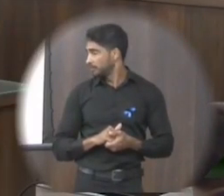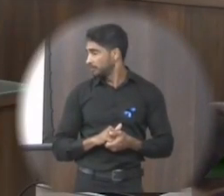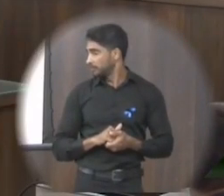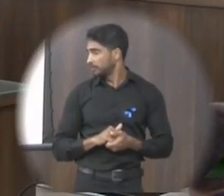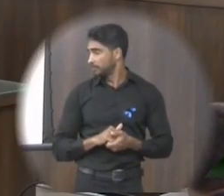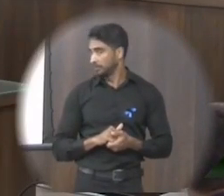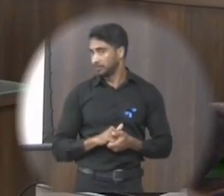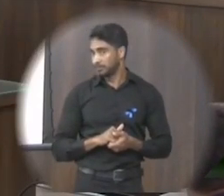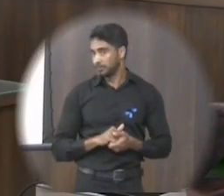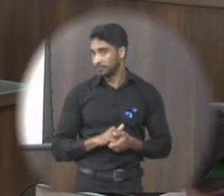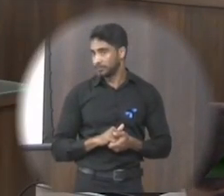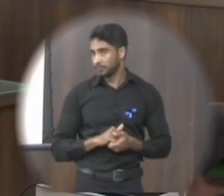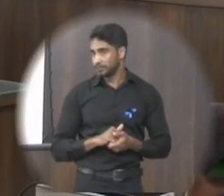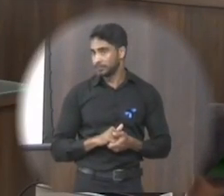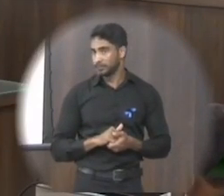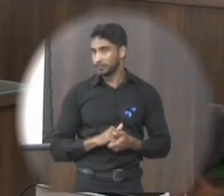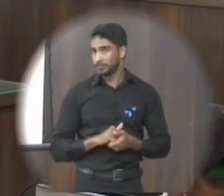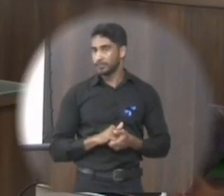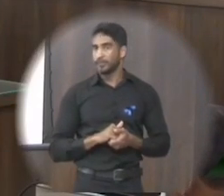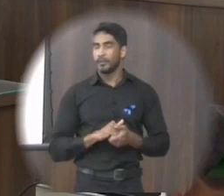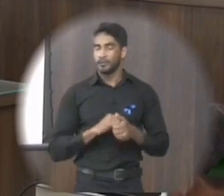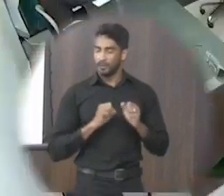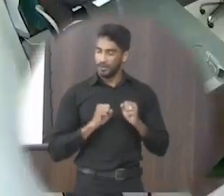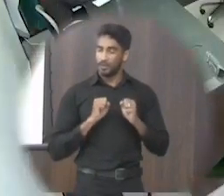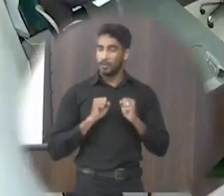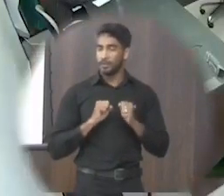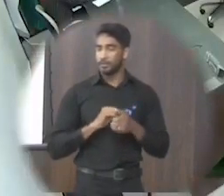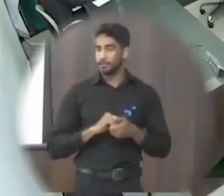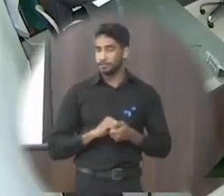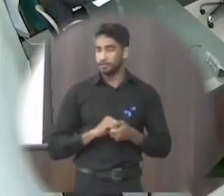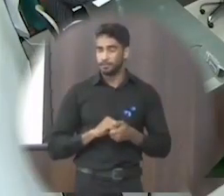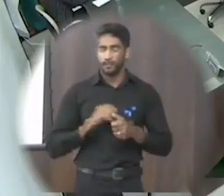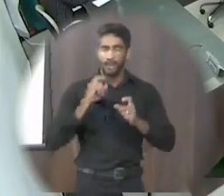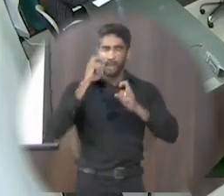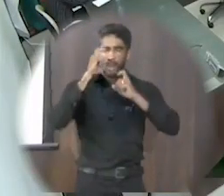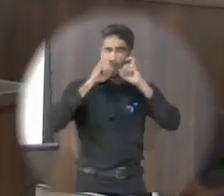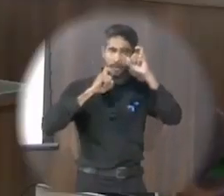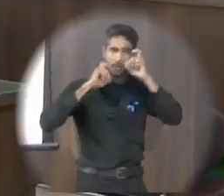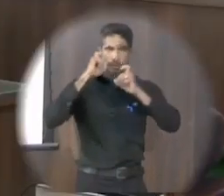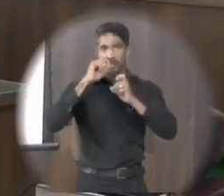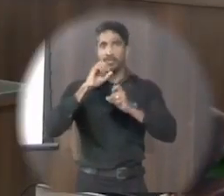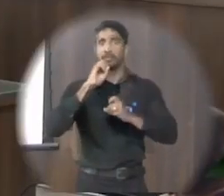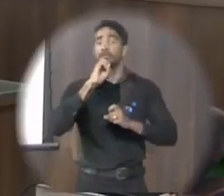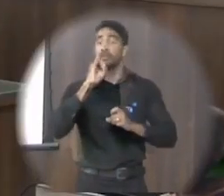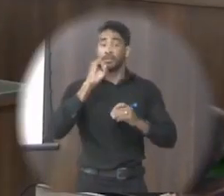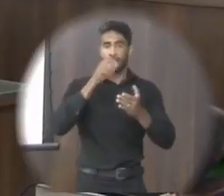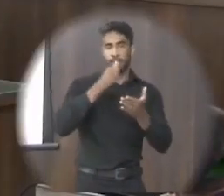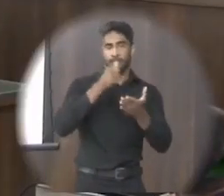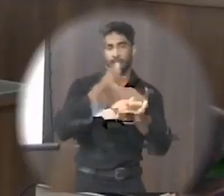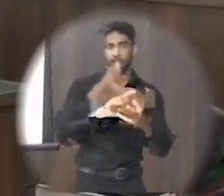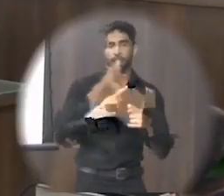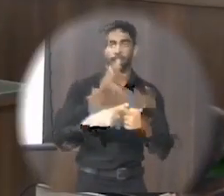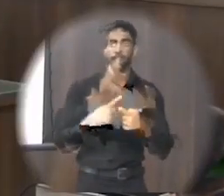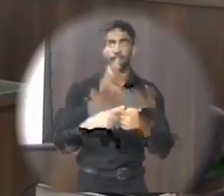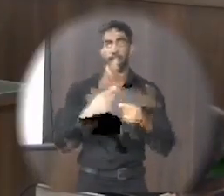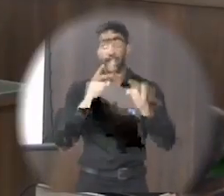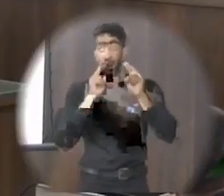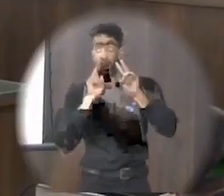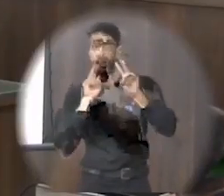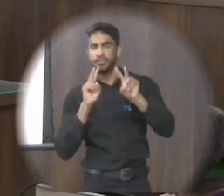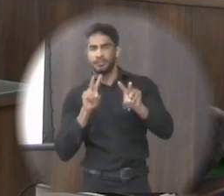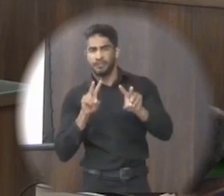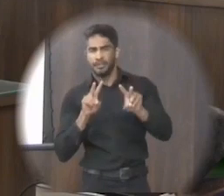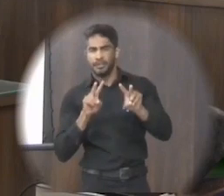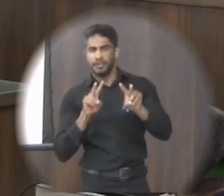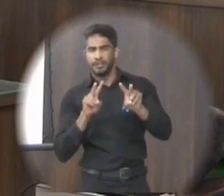Pede colega, Léo. Ah, tá, minha parte? Pois não, vereador. Minha preocupação é se pagar, né? Porque a gente vem